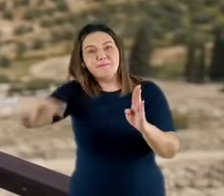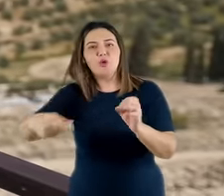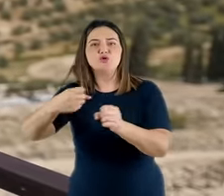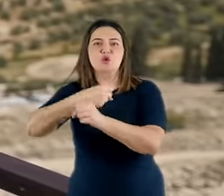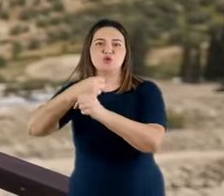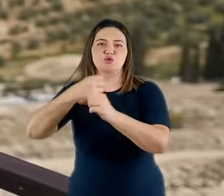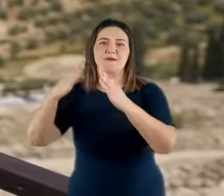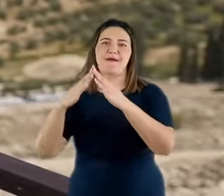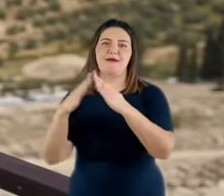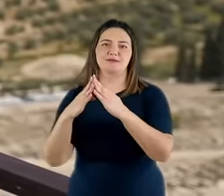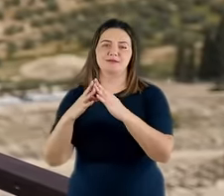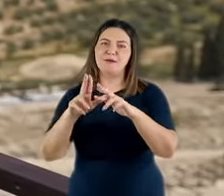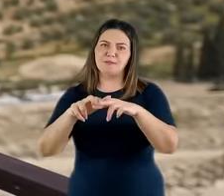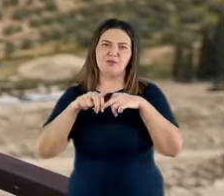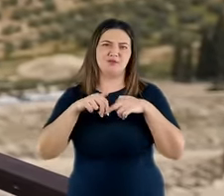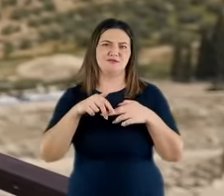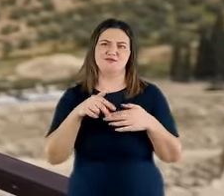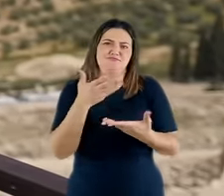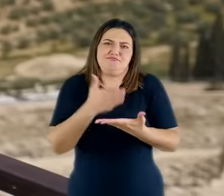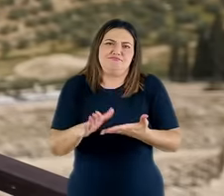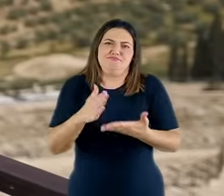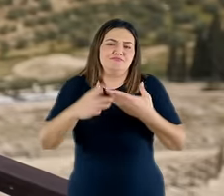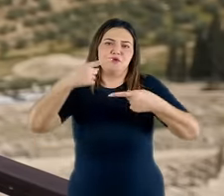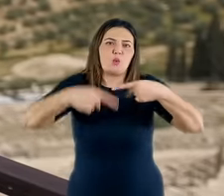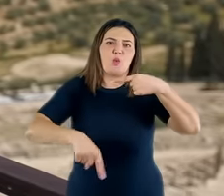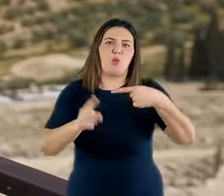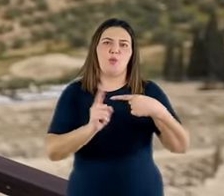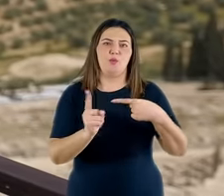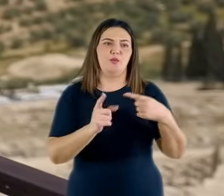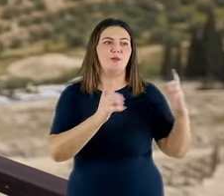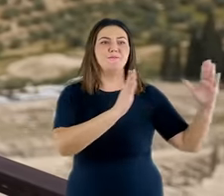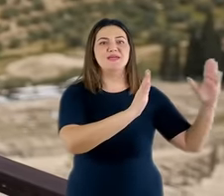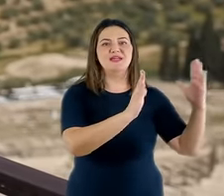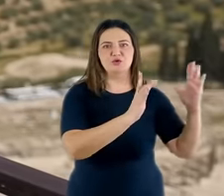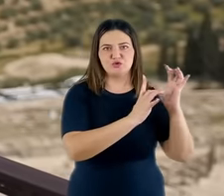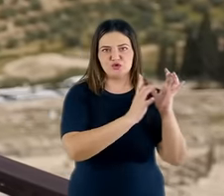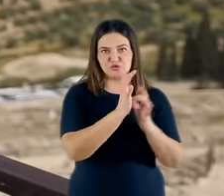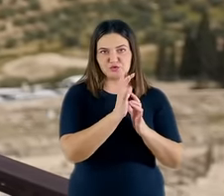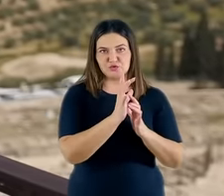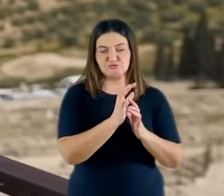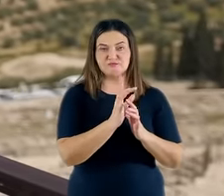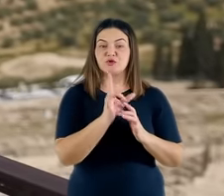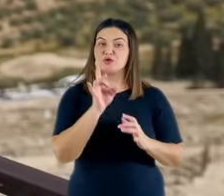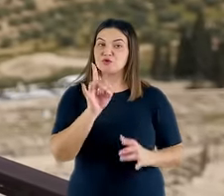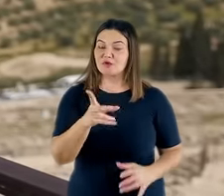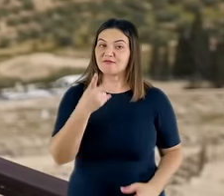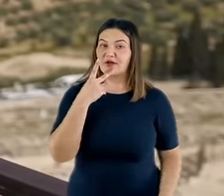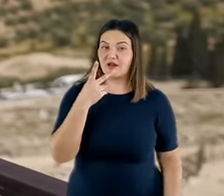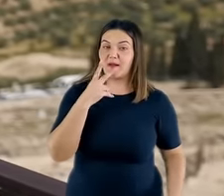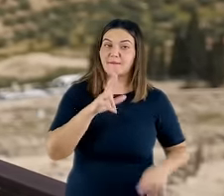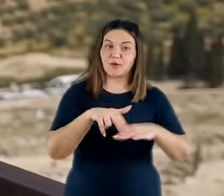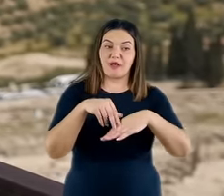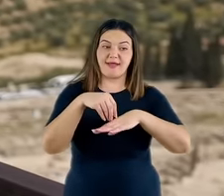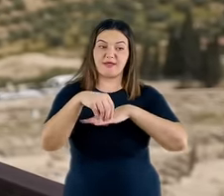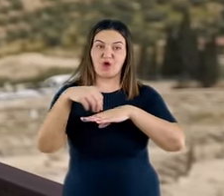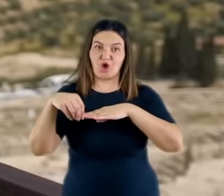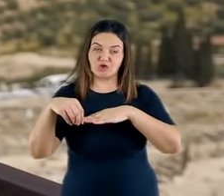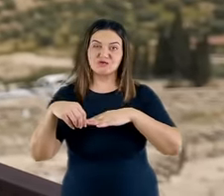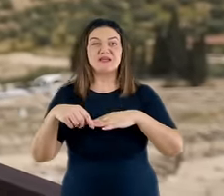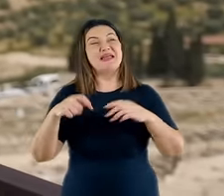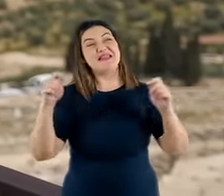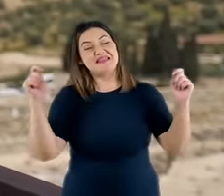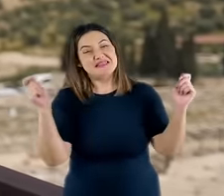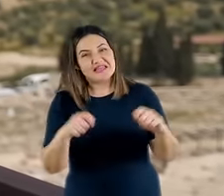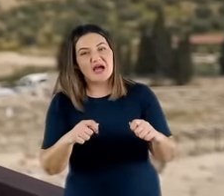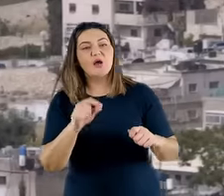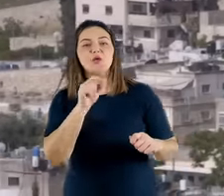céus. Definitivamente, ali não pode ser o lugar do cenáculo de Jesus. O máximo que eu posso dizer do ponto de vista arqueológico é que